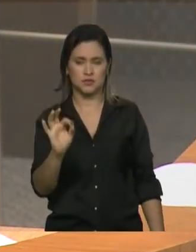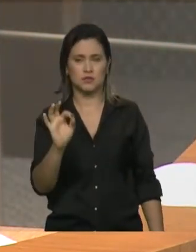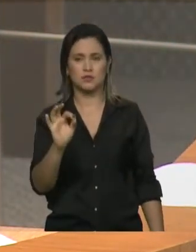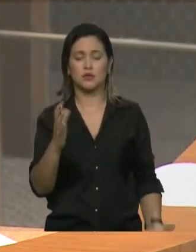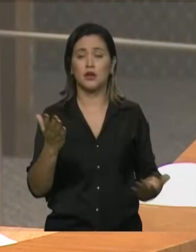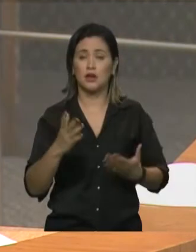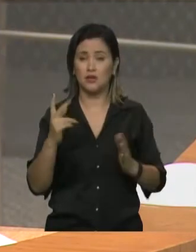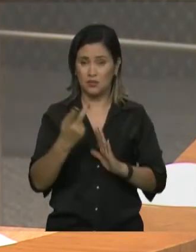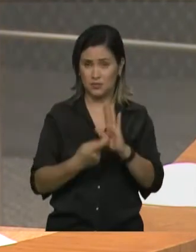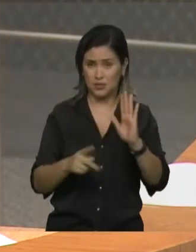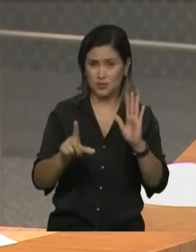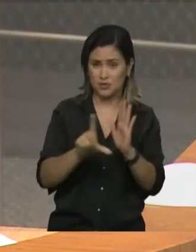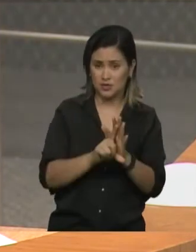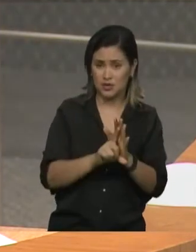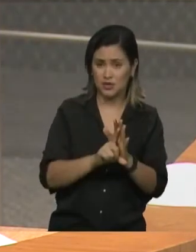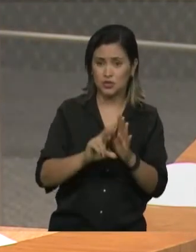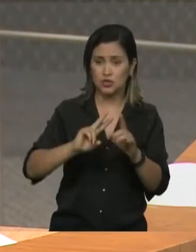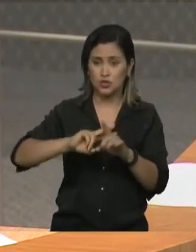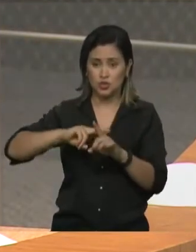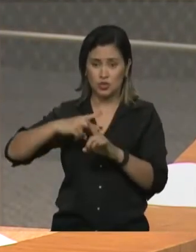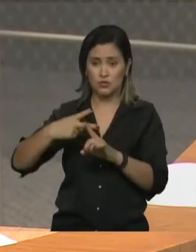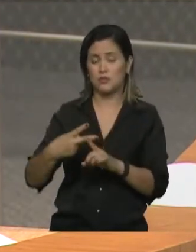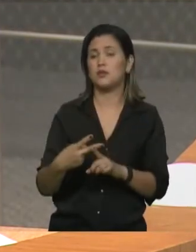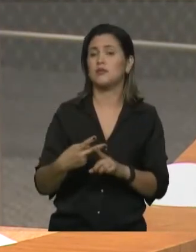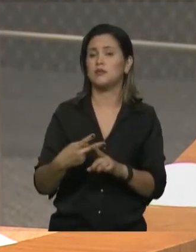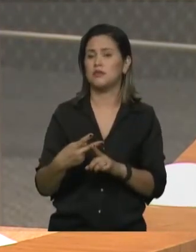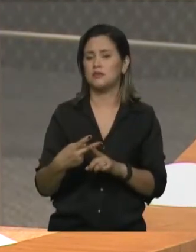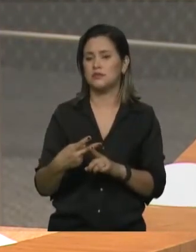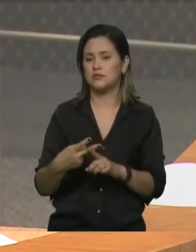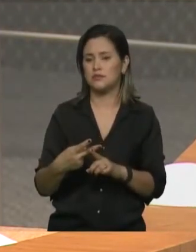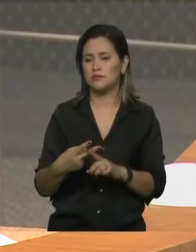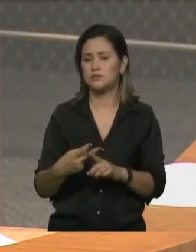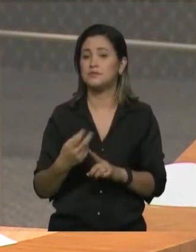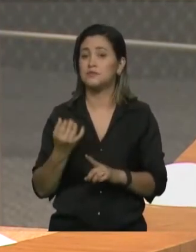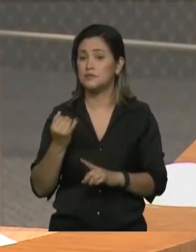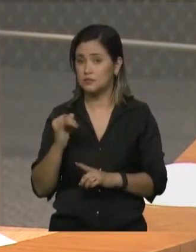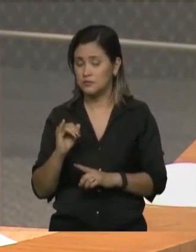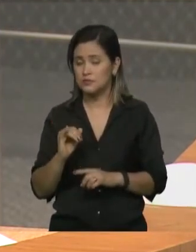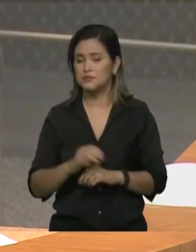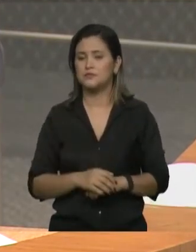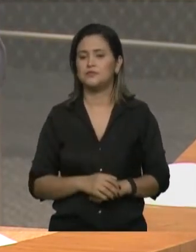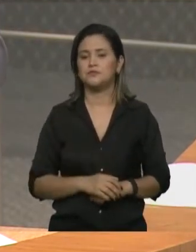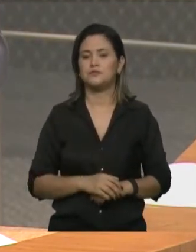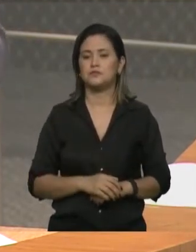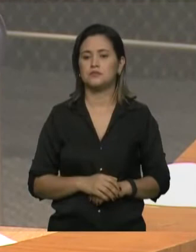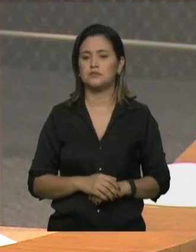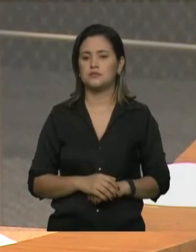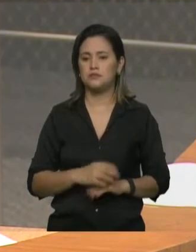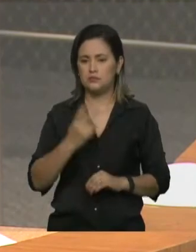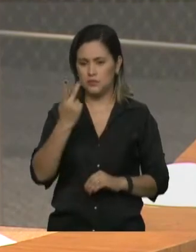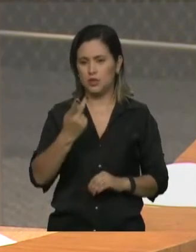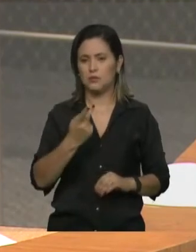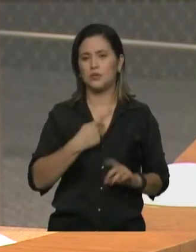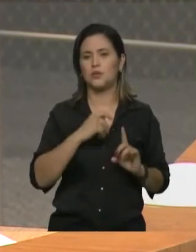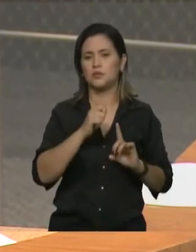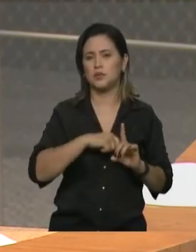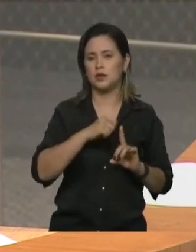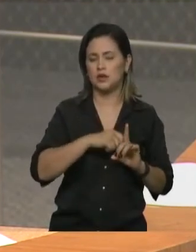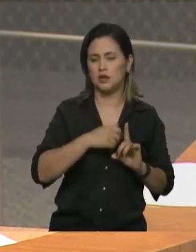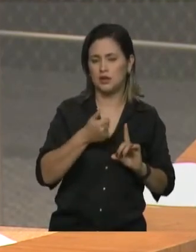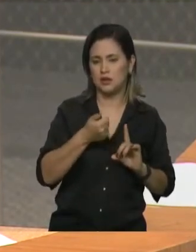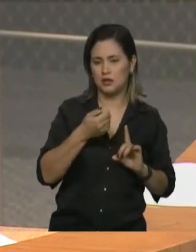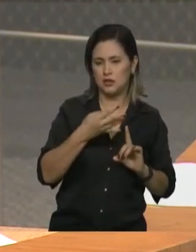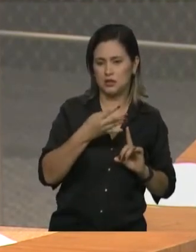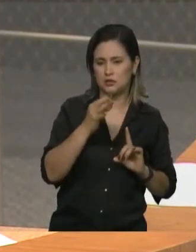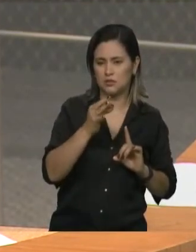senhores, nós dobramos as alíquotas, ou seja, se o servidor contribui do seu salário com 14%, o